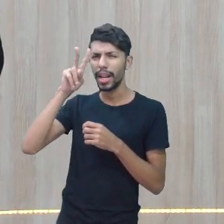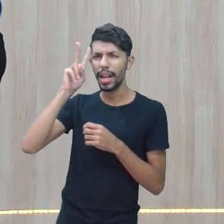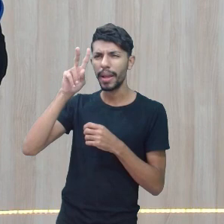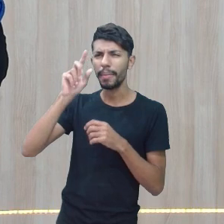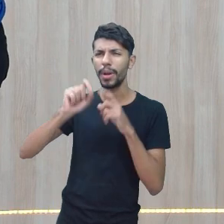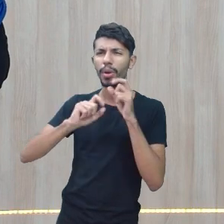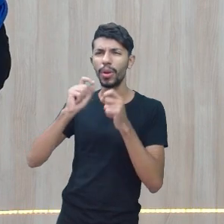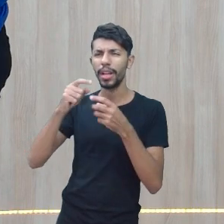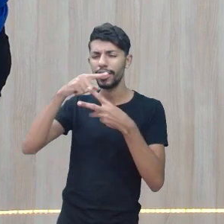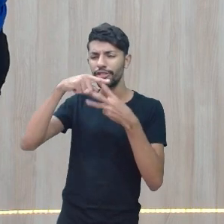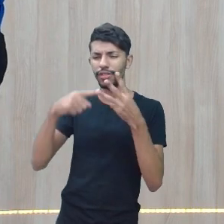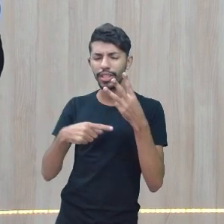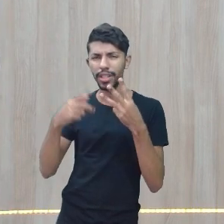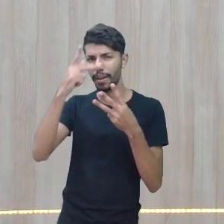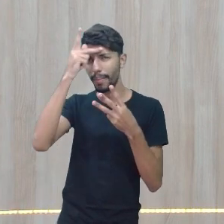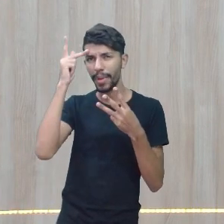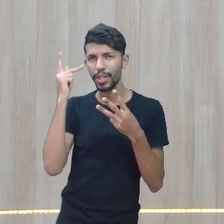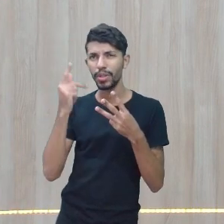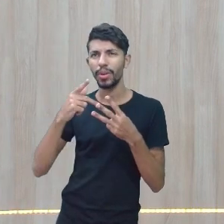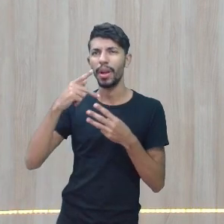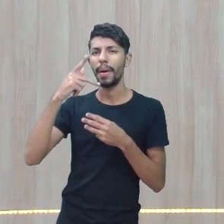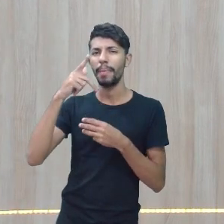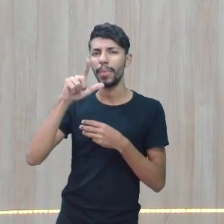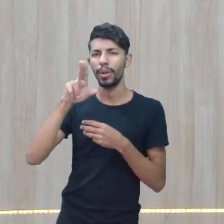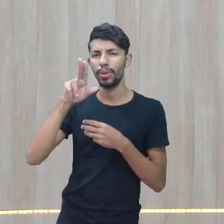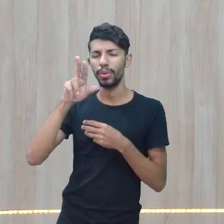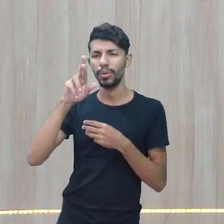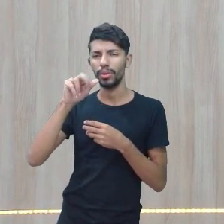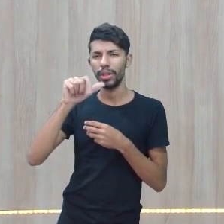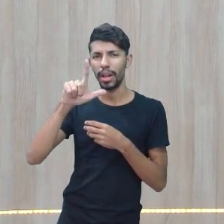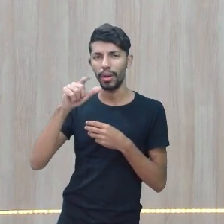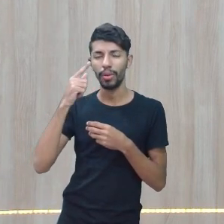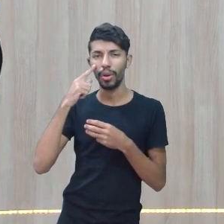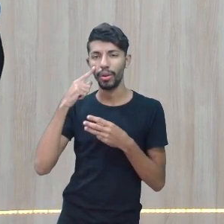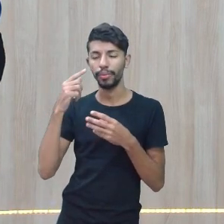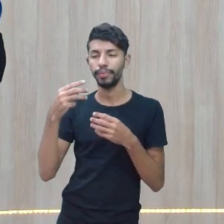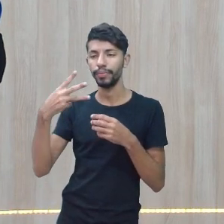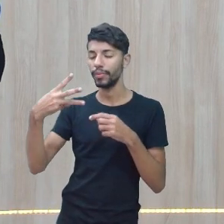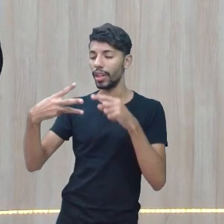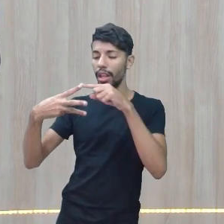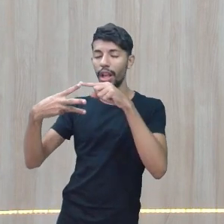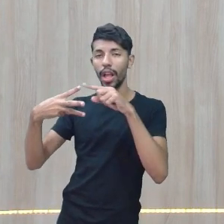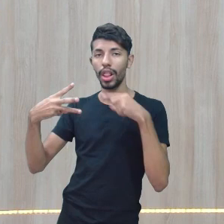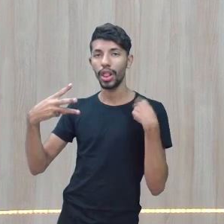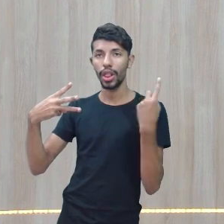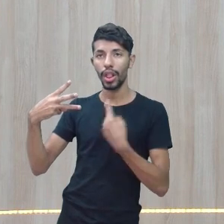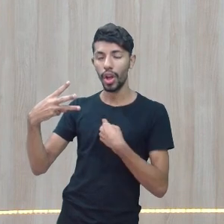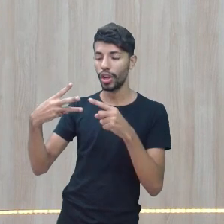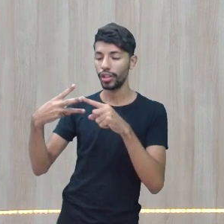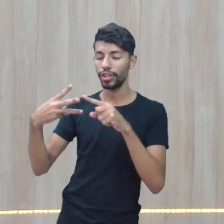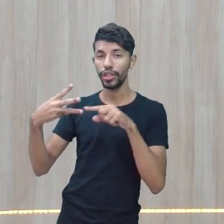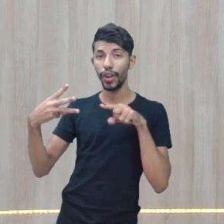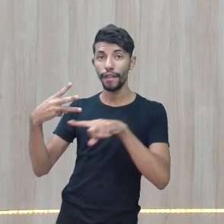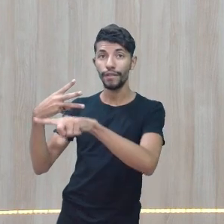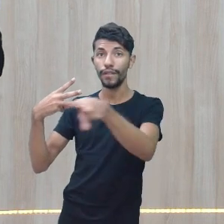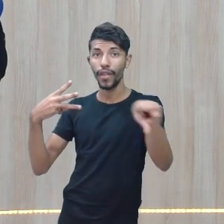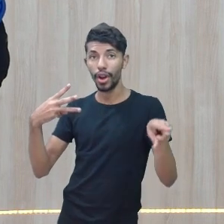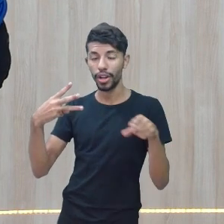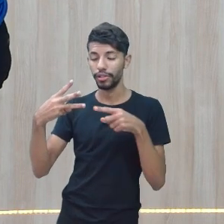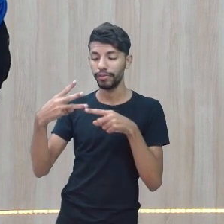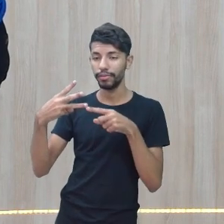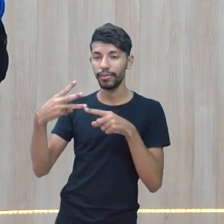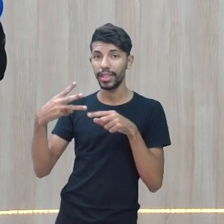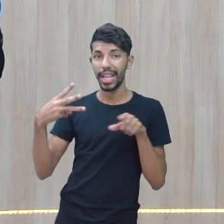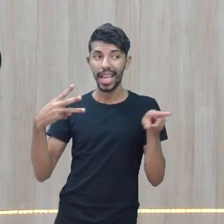3 pessoas do plural, não é? Nós temos nós, vós, eles. E